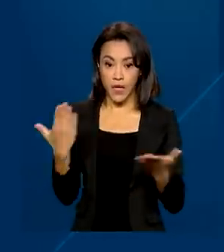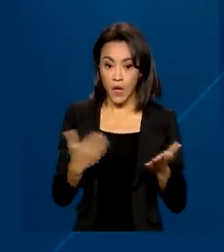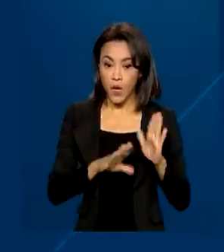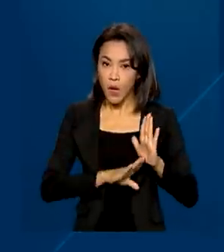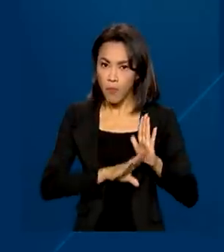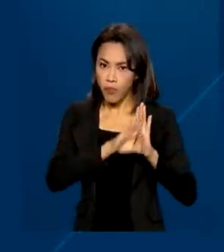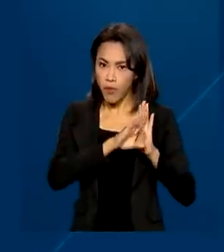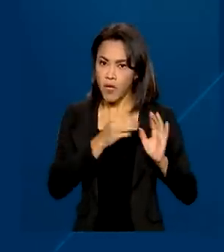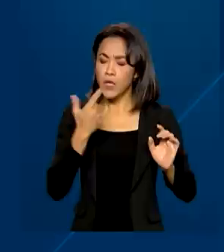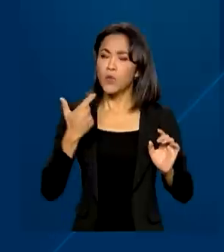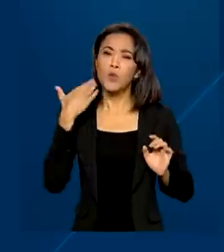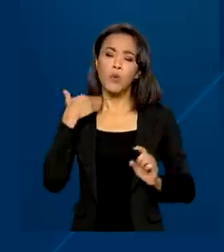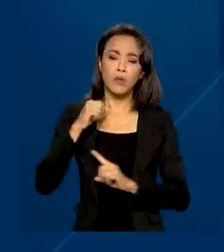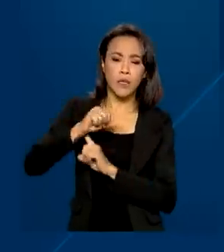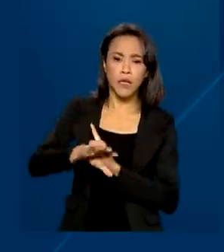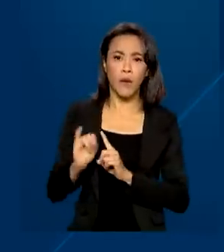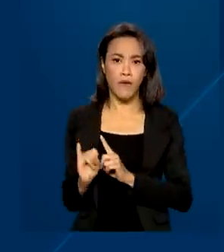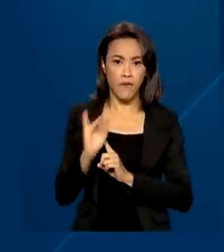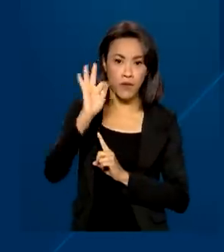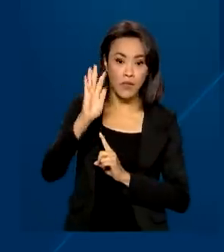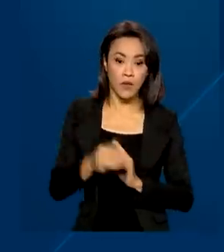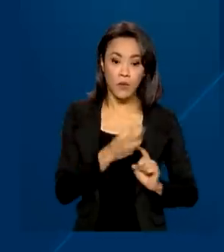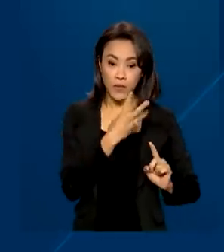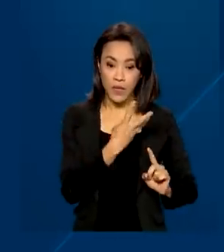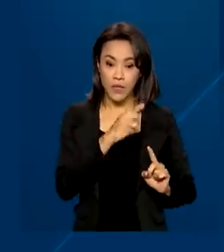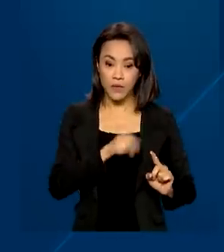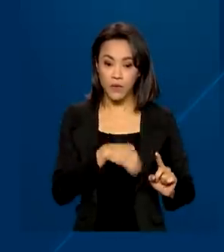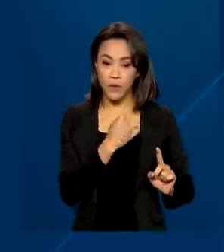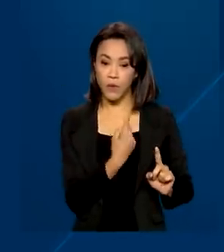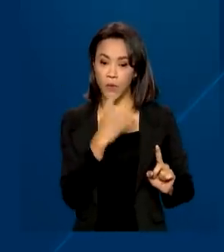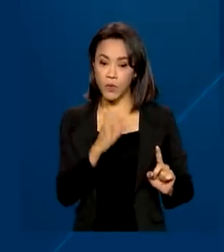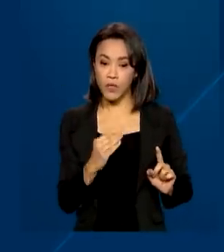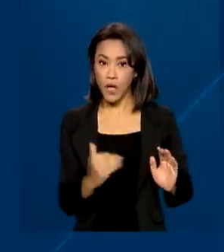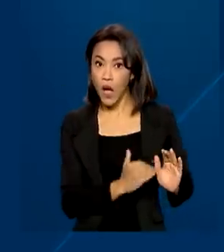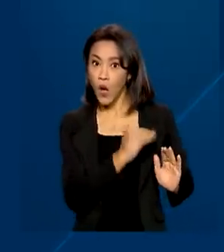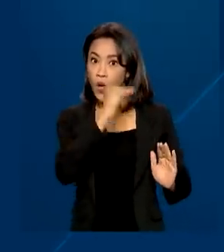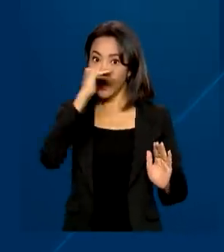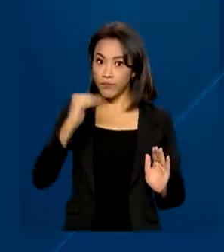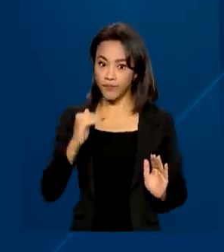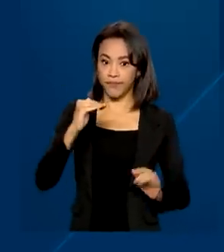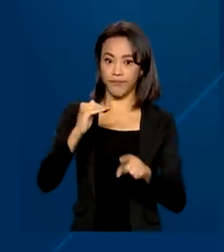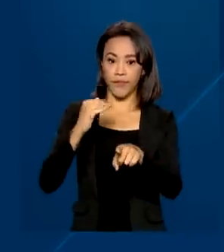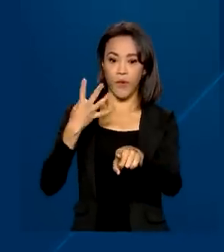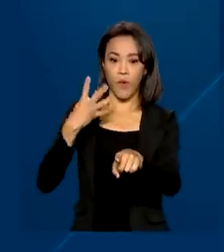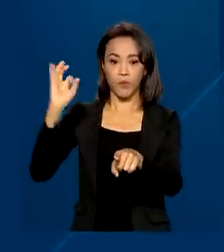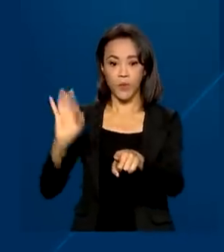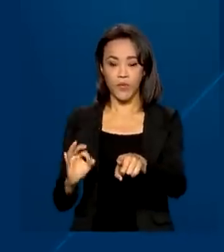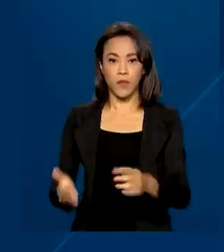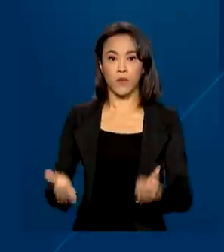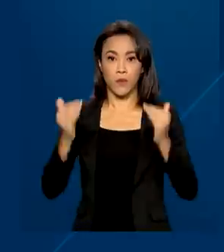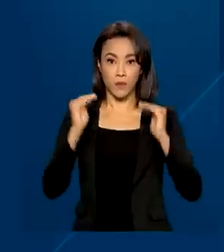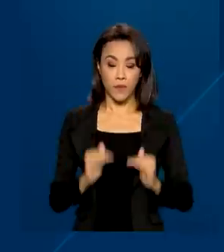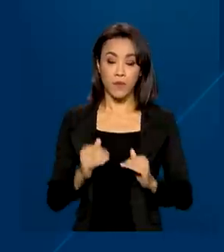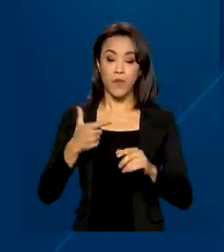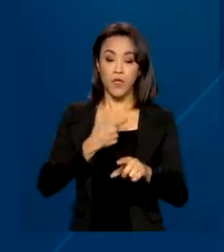de inflação do Banco Central saiu de 3,1% para 4%. Para